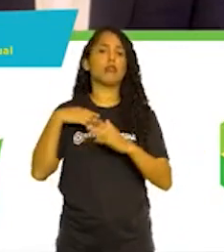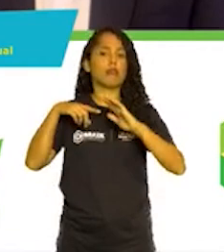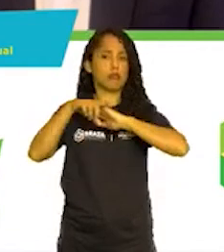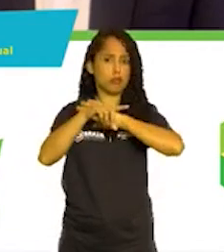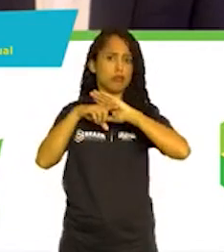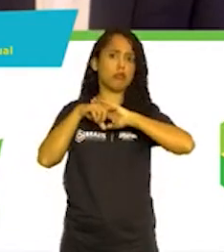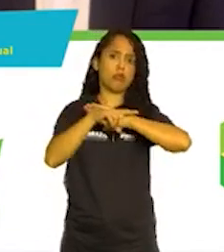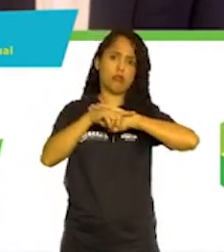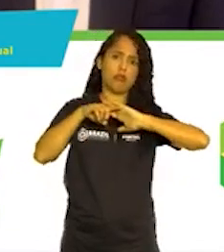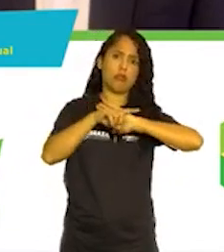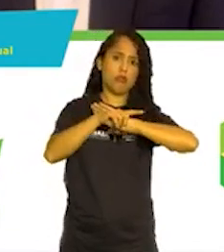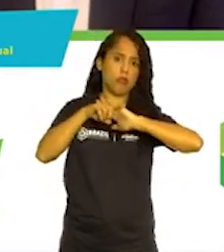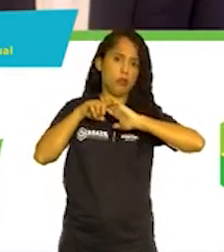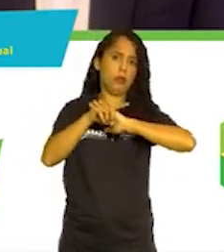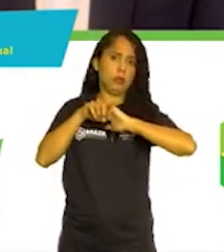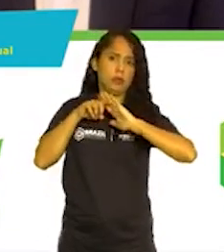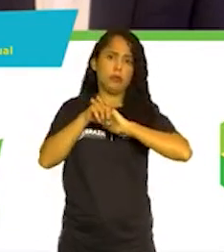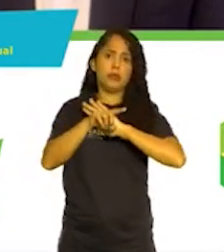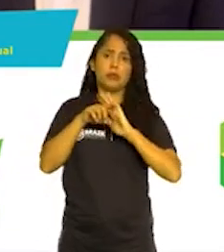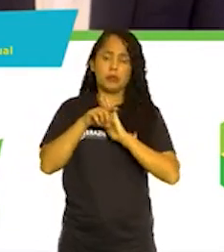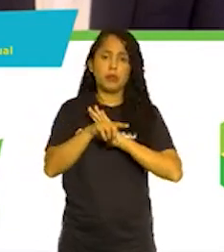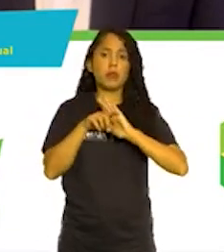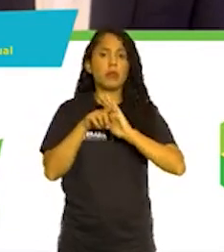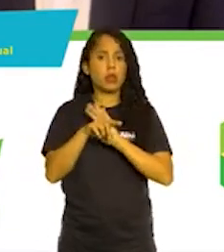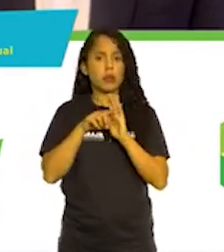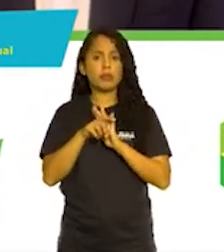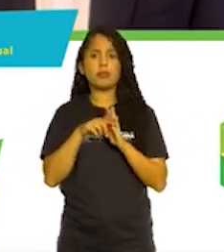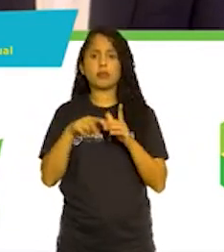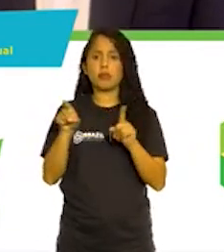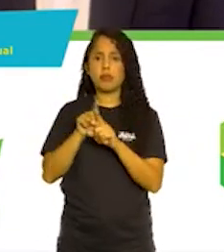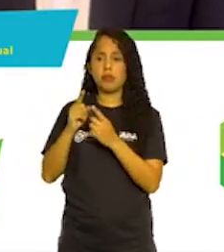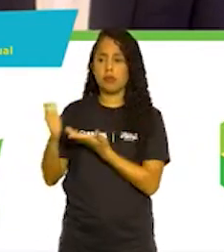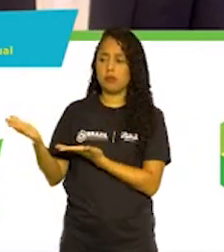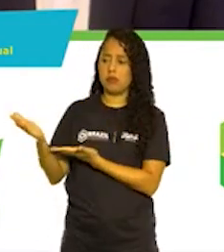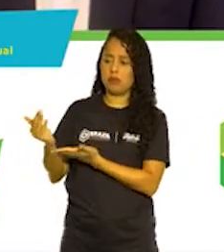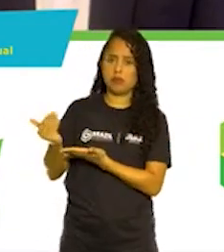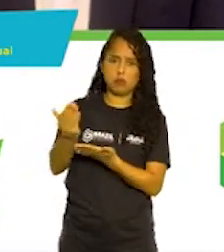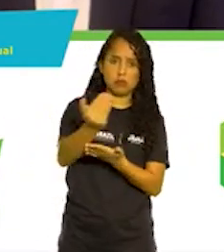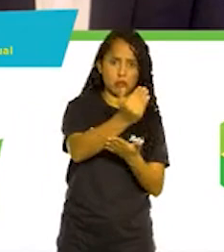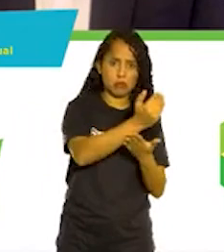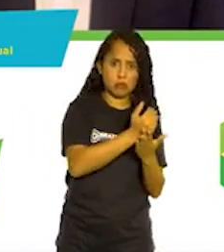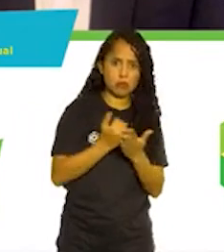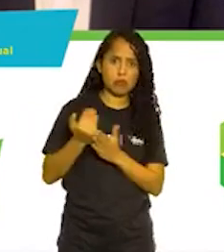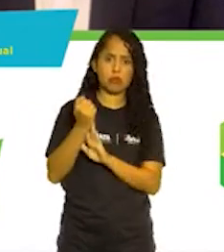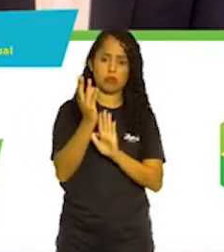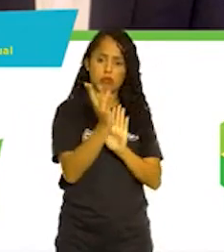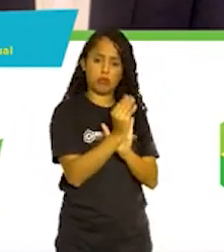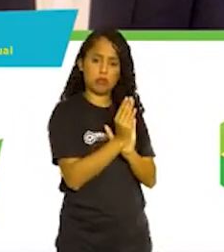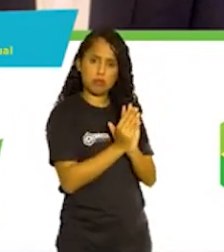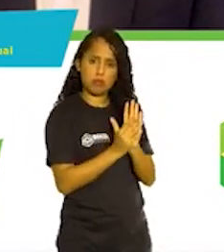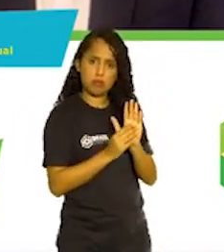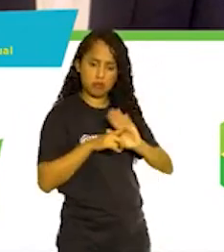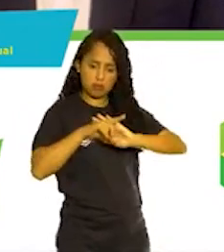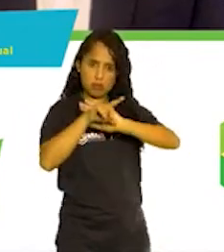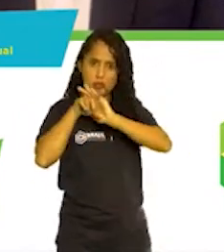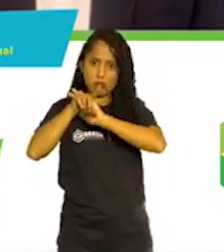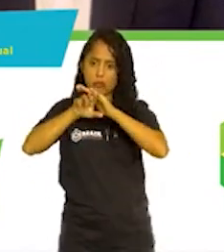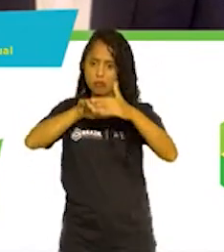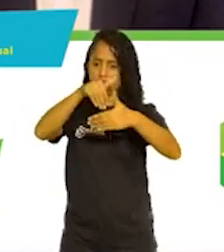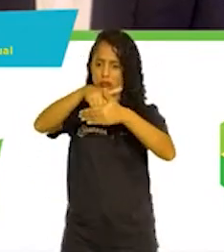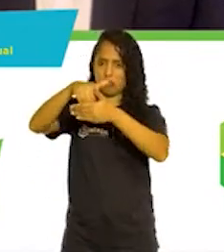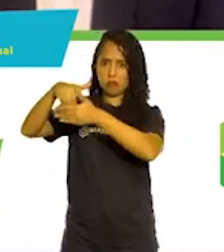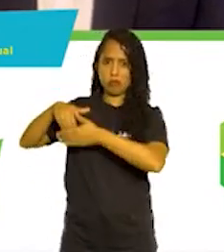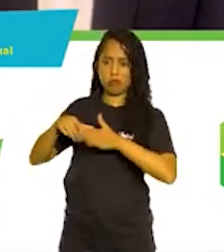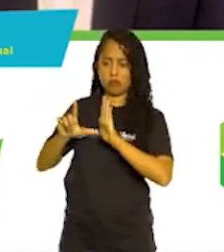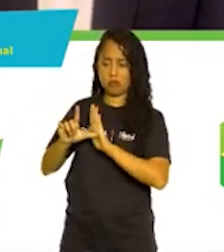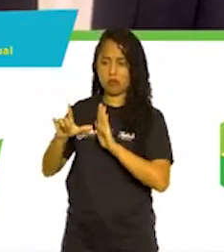pesquisando as pesquisas, os levantamentos, né, as consultas pré-eleitorais, e a saúde está no